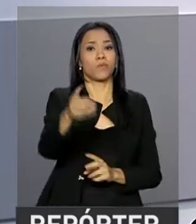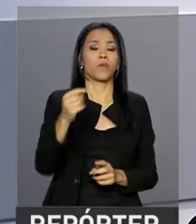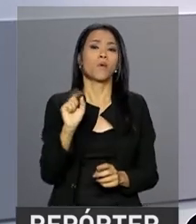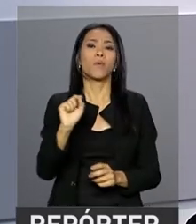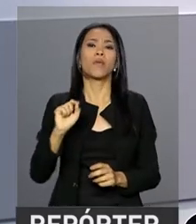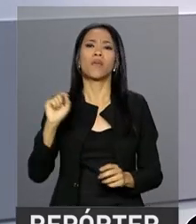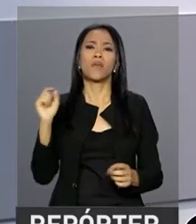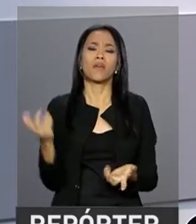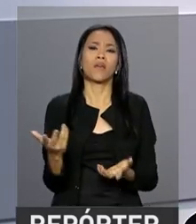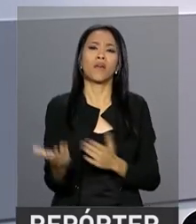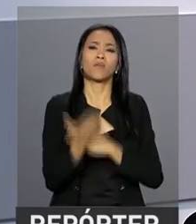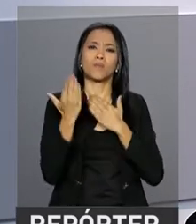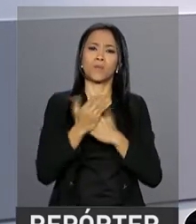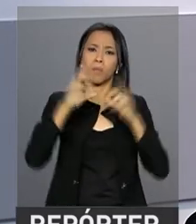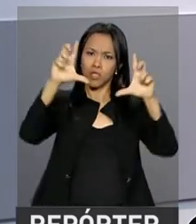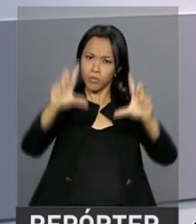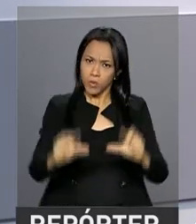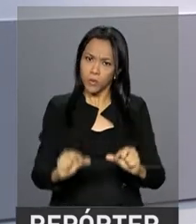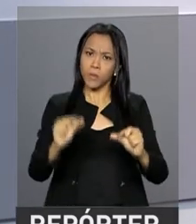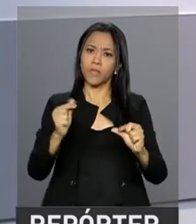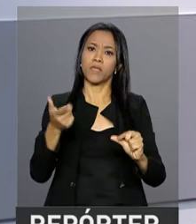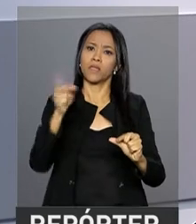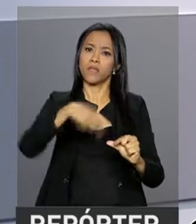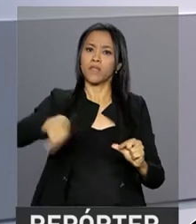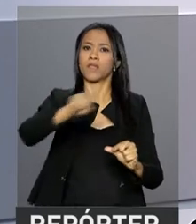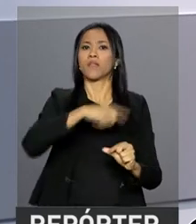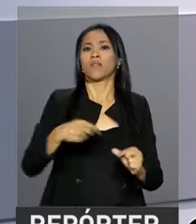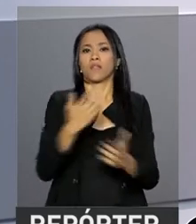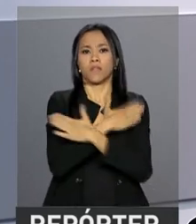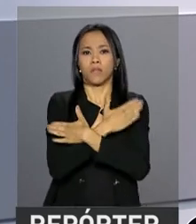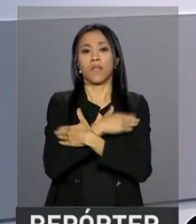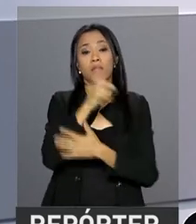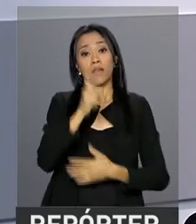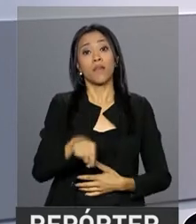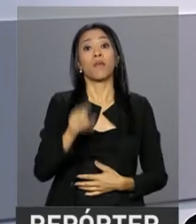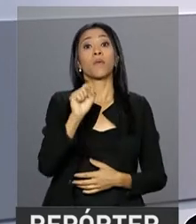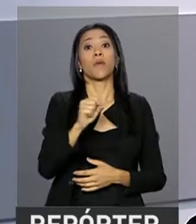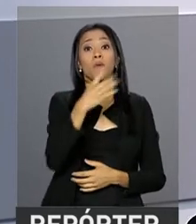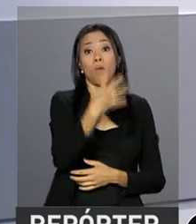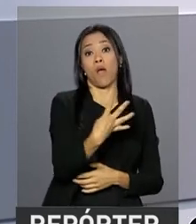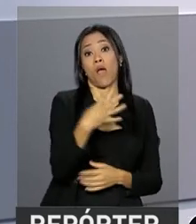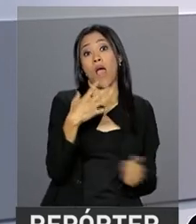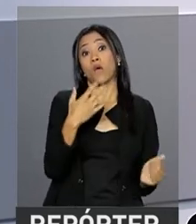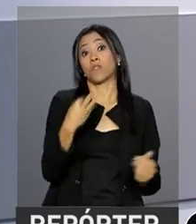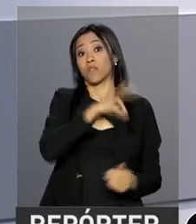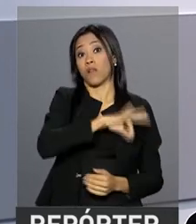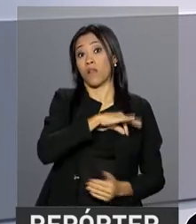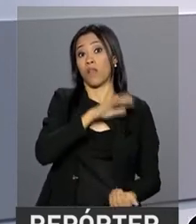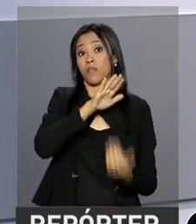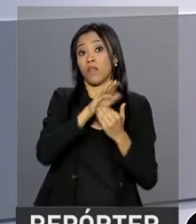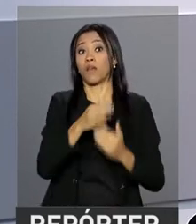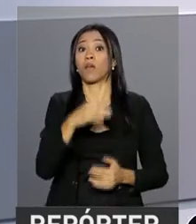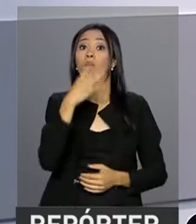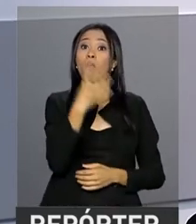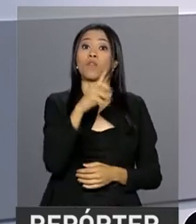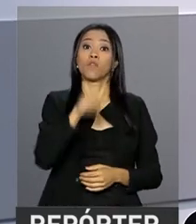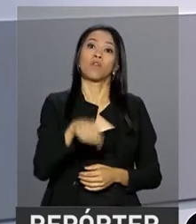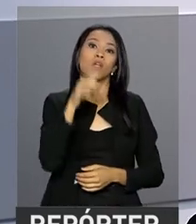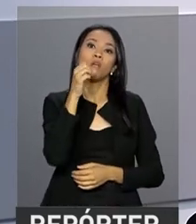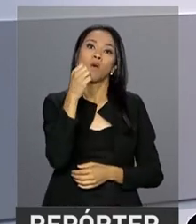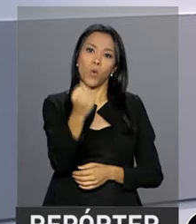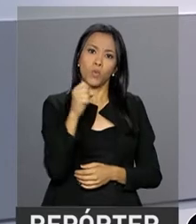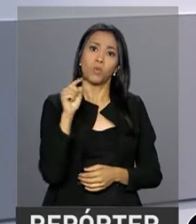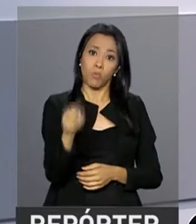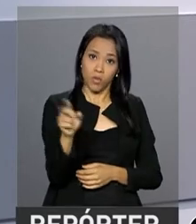com a queda do desemprego foram as duas mais baixas, que reúnem consumidores com ganhos de até R$ 4,8 mil.